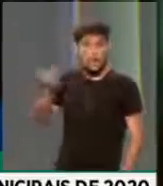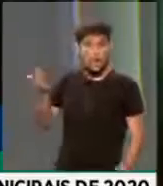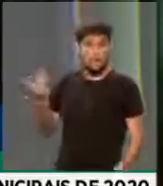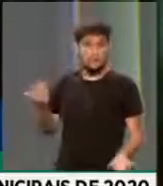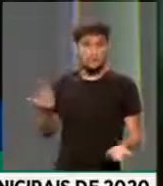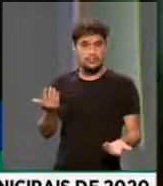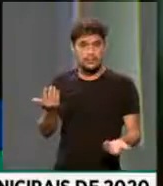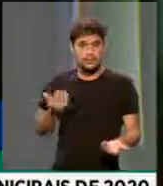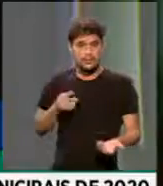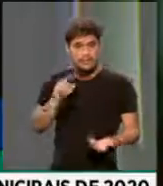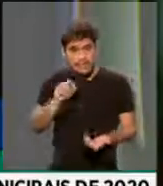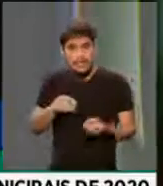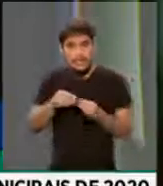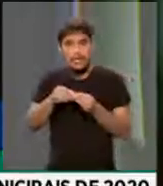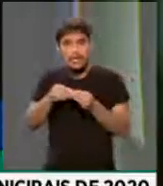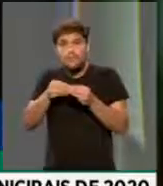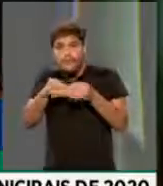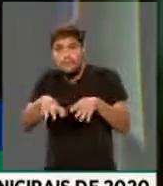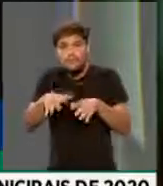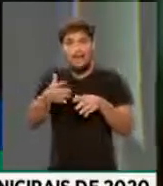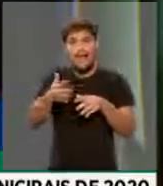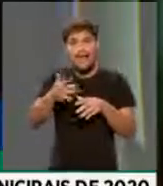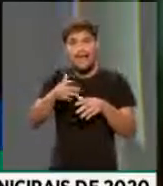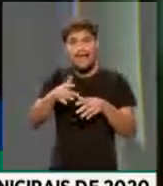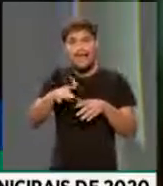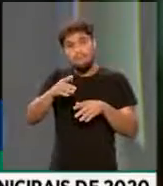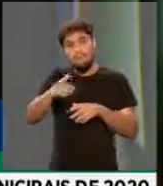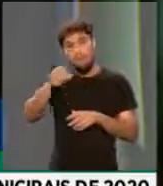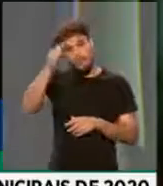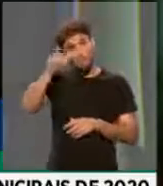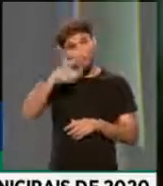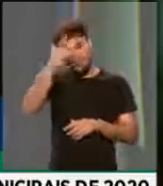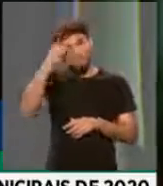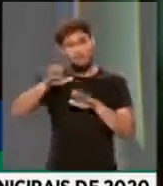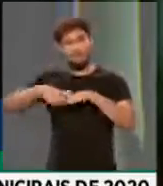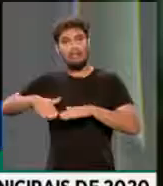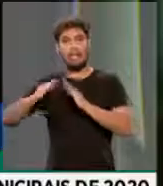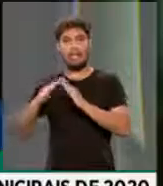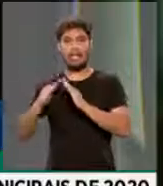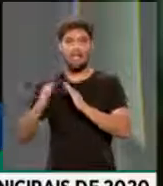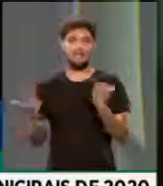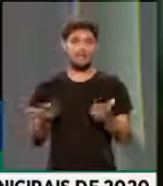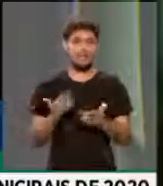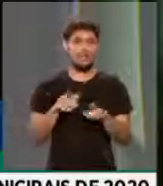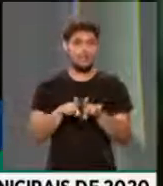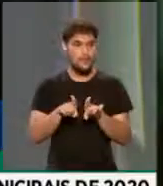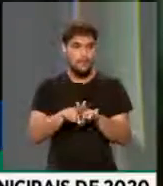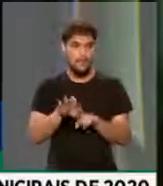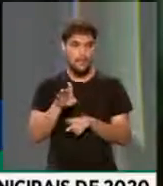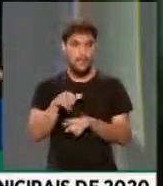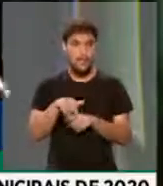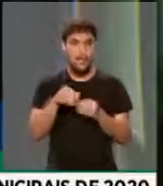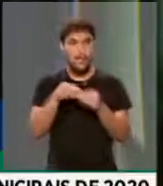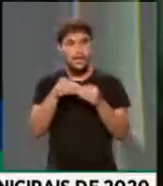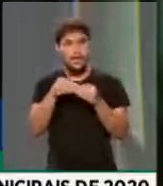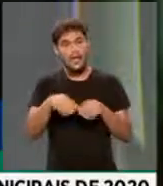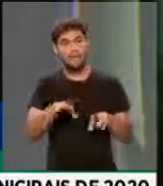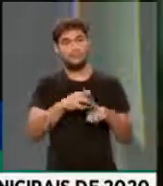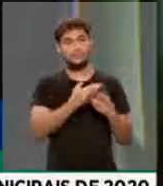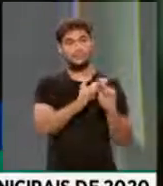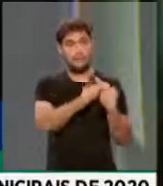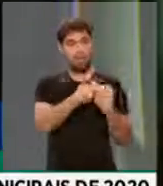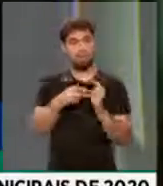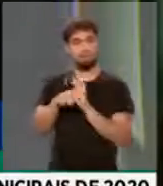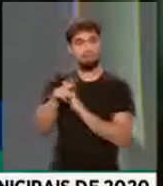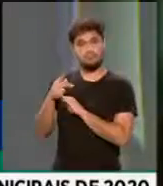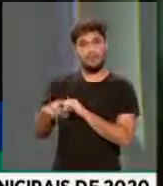sabotando o distanciamento social e trazendo para os seus ombros a responsabilidade de milhares dessas